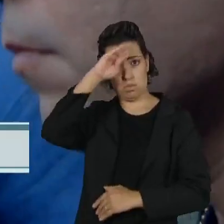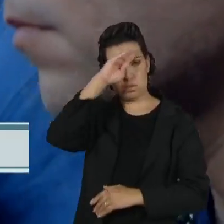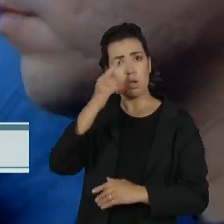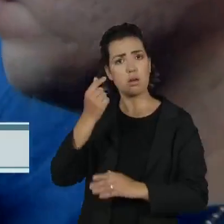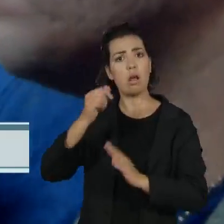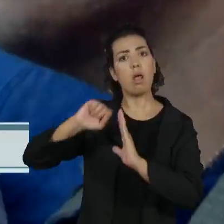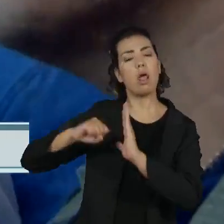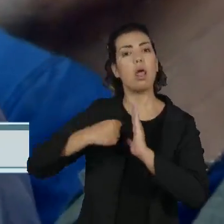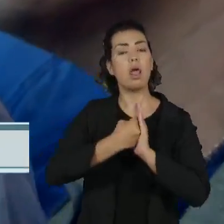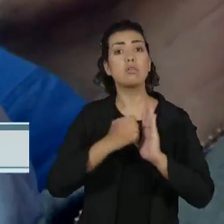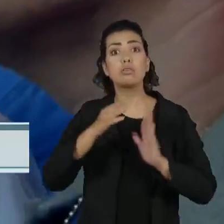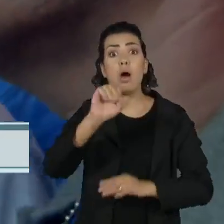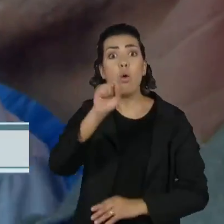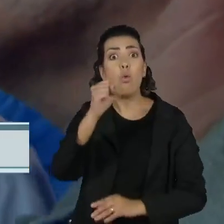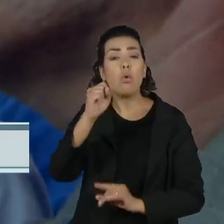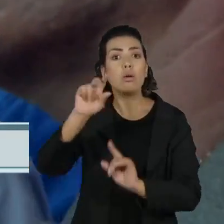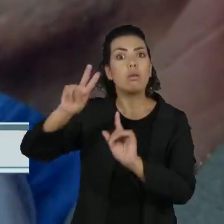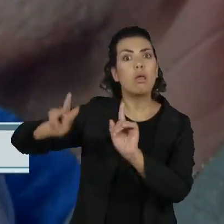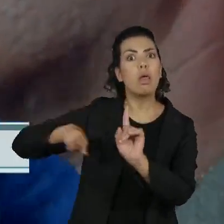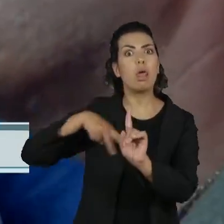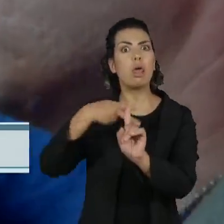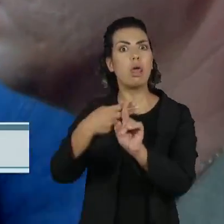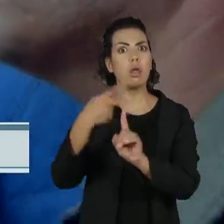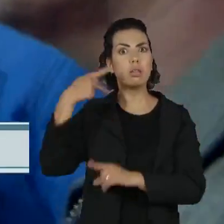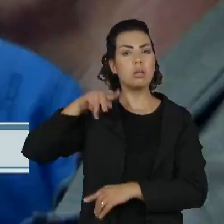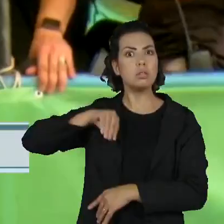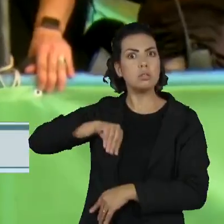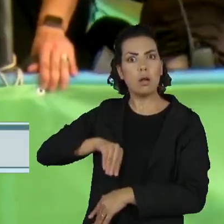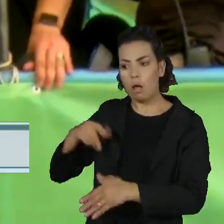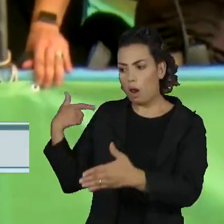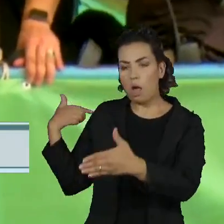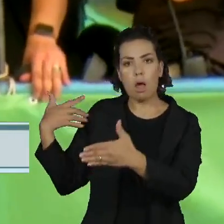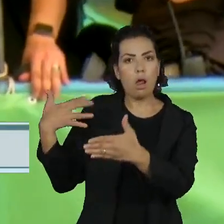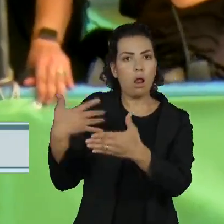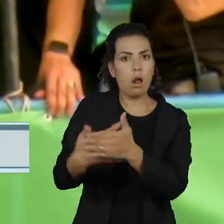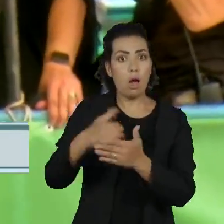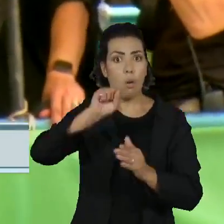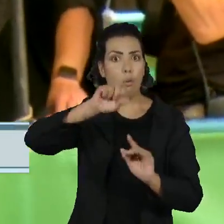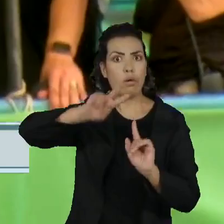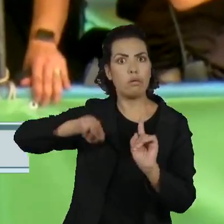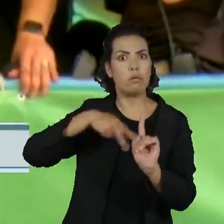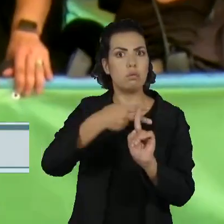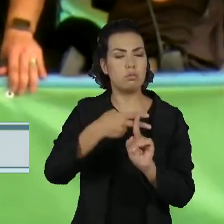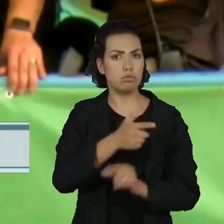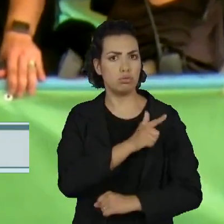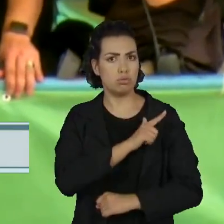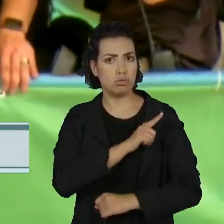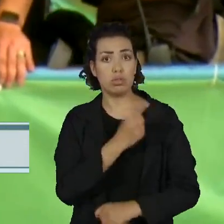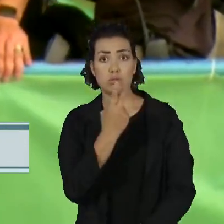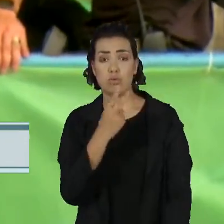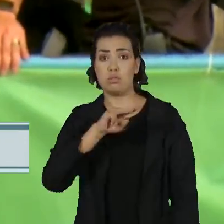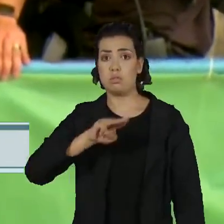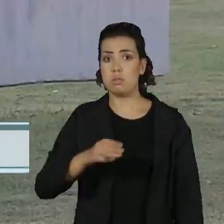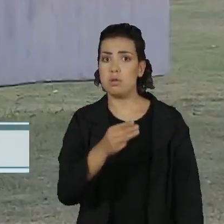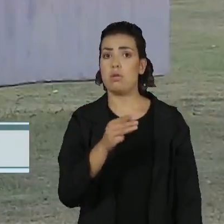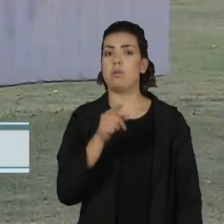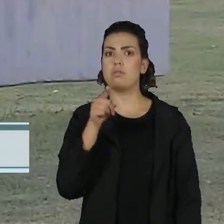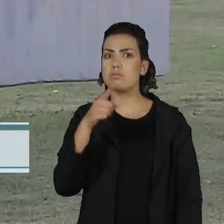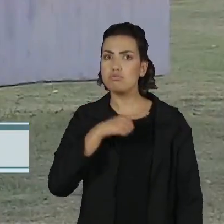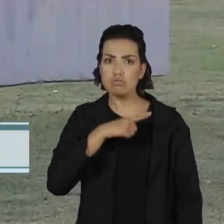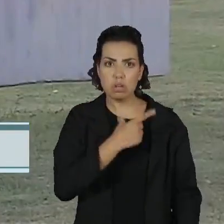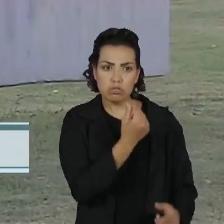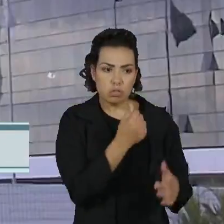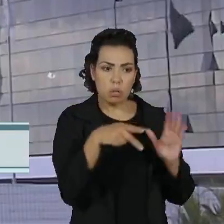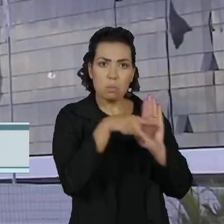equivalem a oito vezes o que ele diz ter acumulado em toda a vida ao declarar 2 milhões e 300 mil em bens